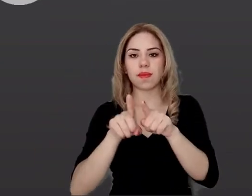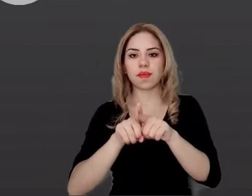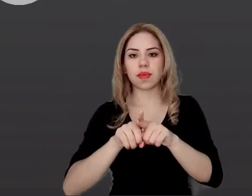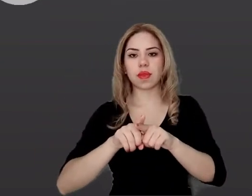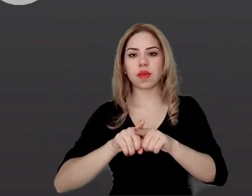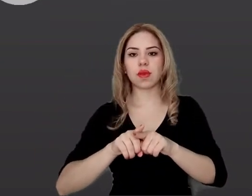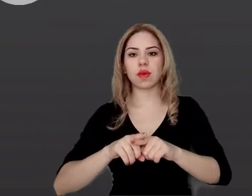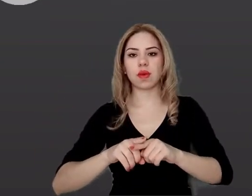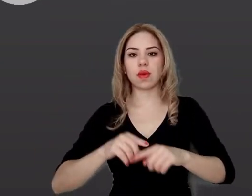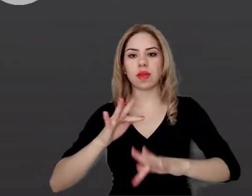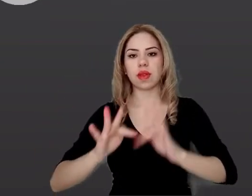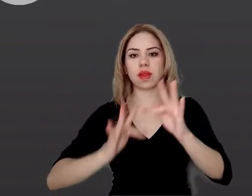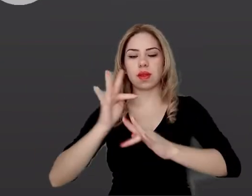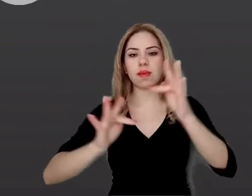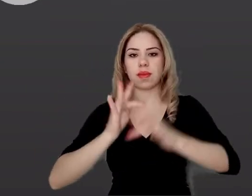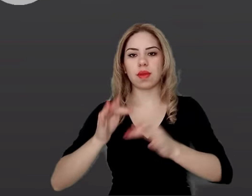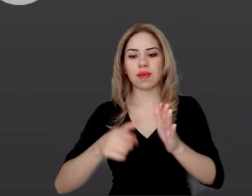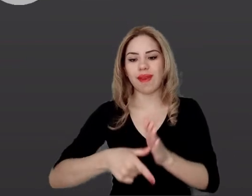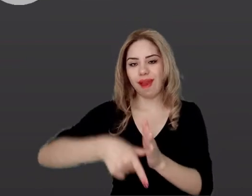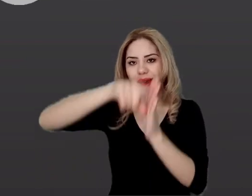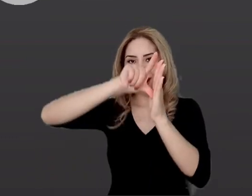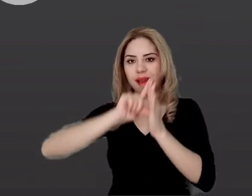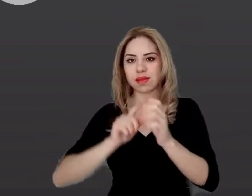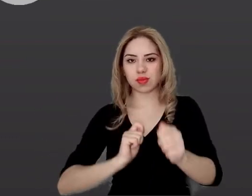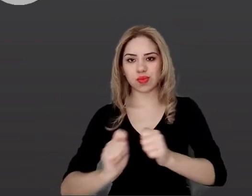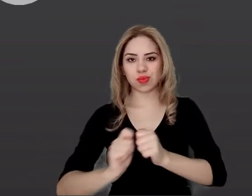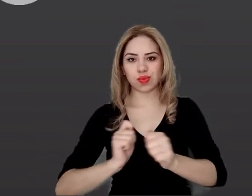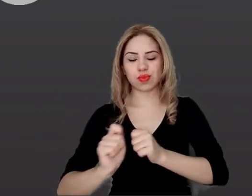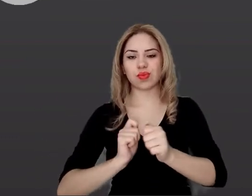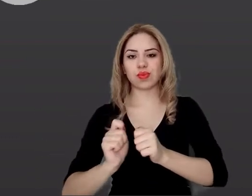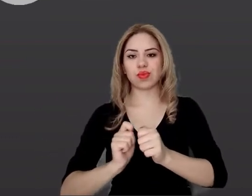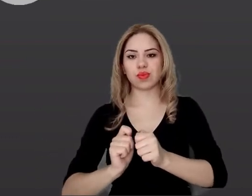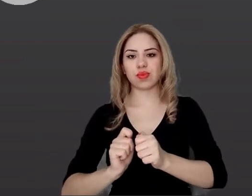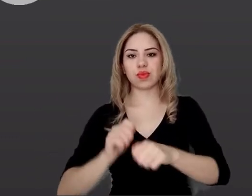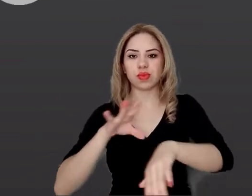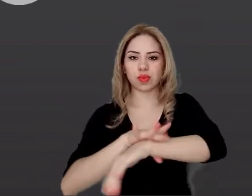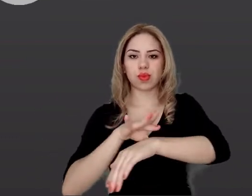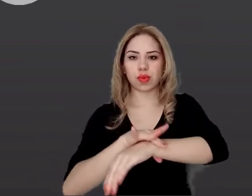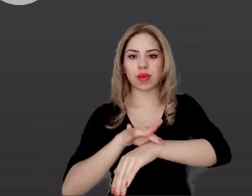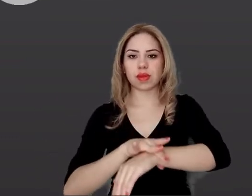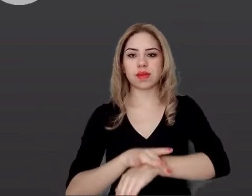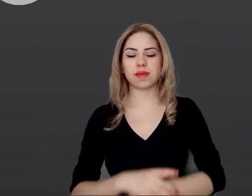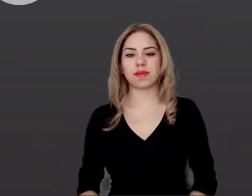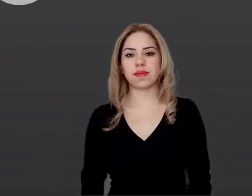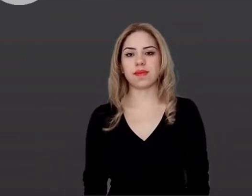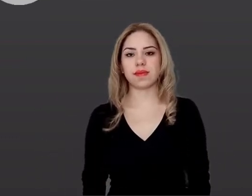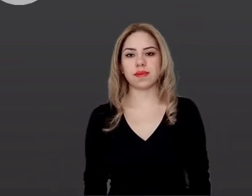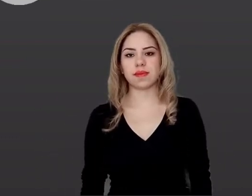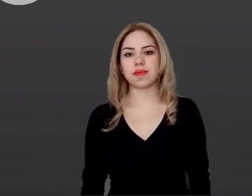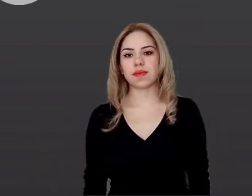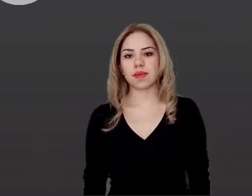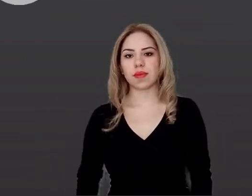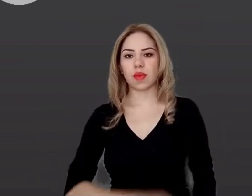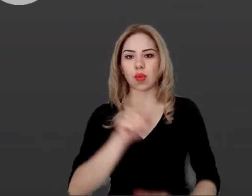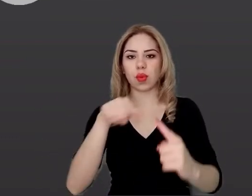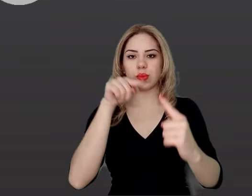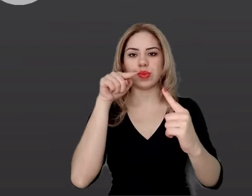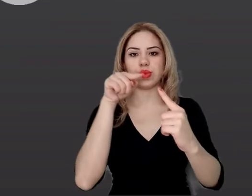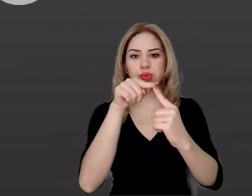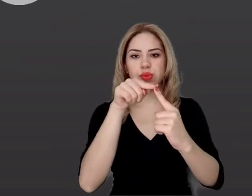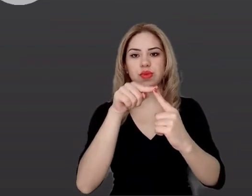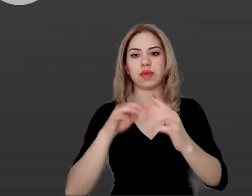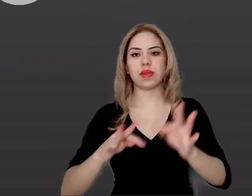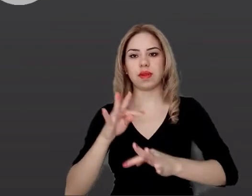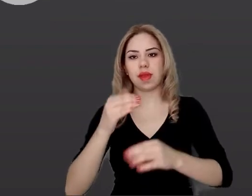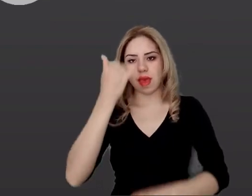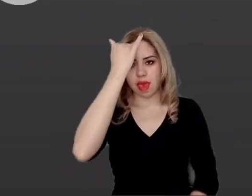a prevenção dessas doenças. O controle dessas doenças de base vai ser o nosso alvo de tratamento